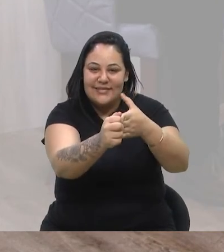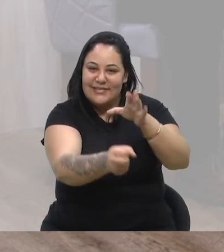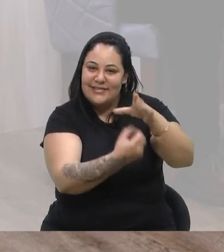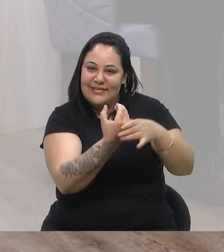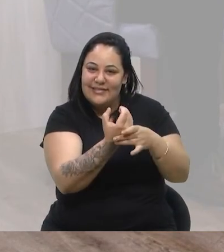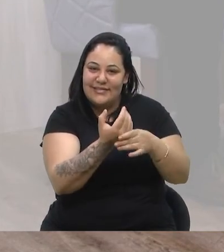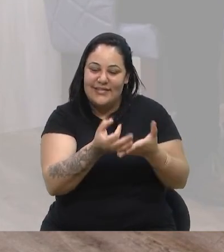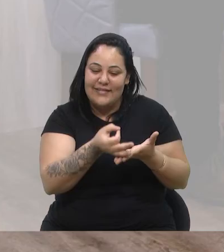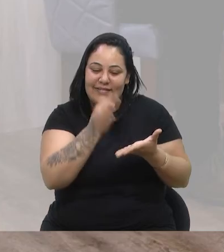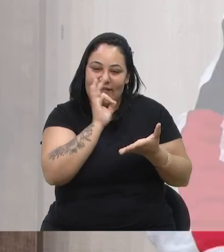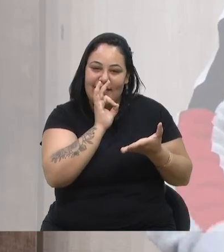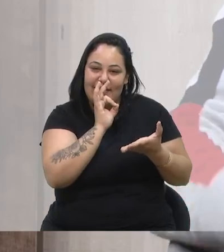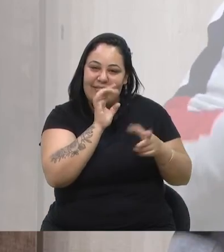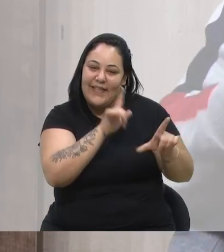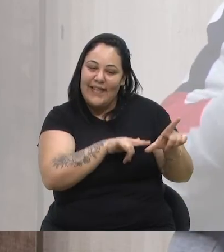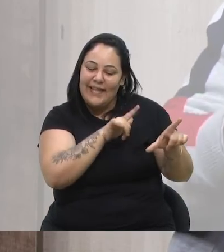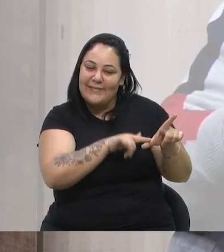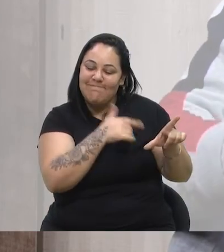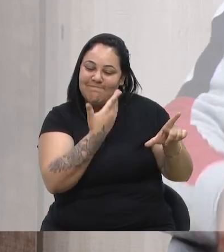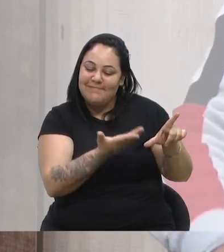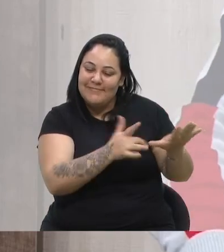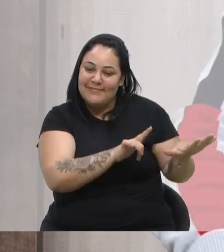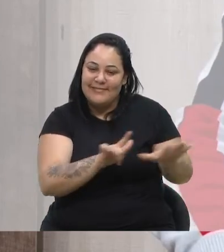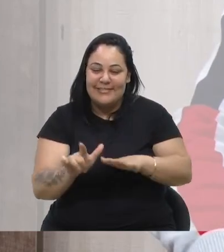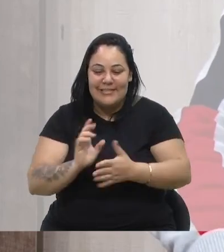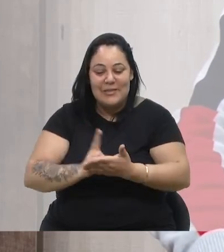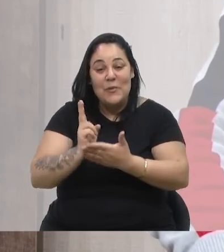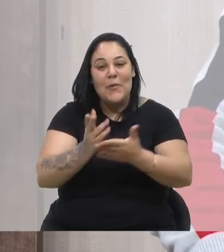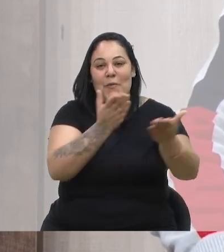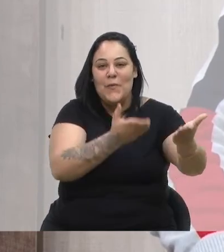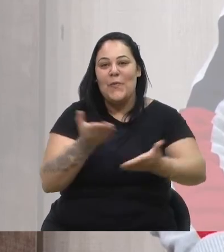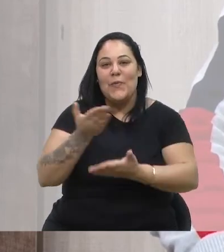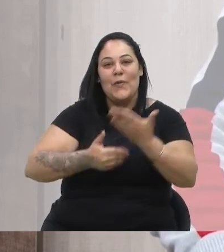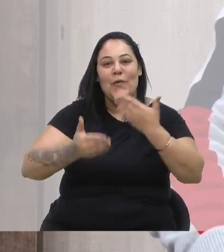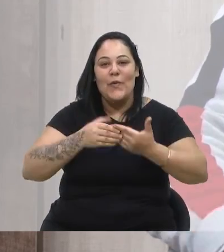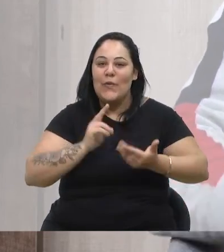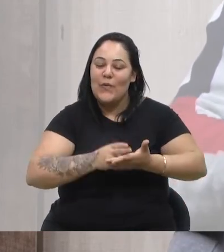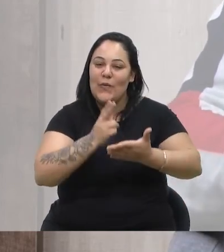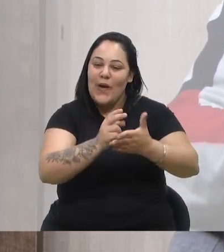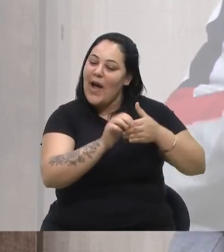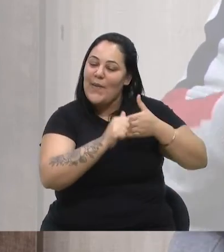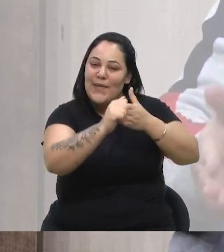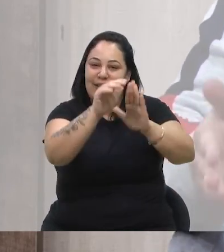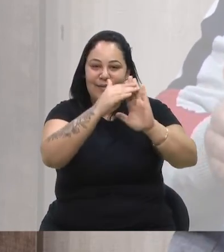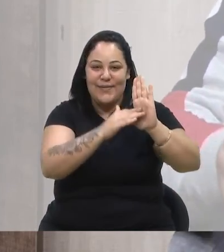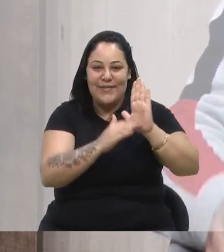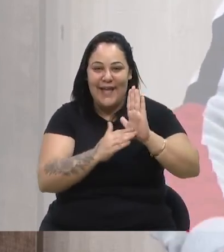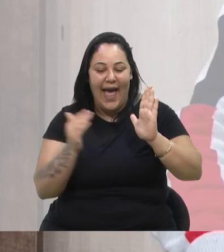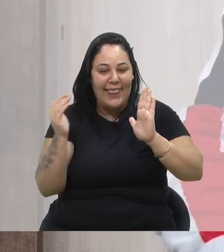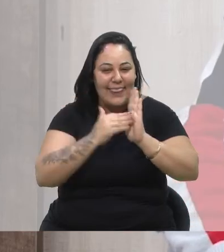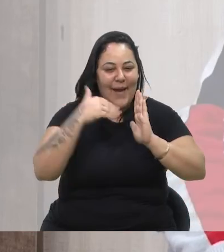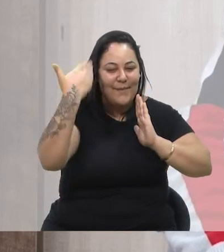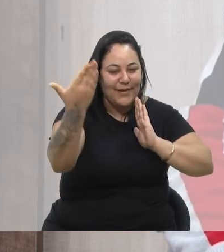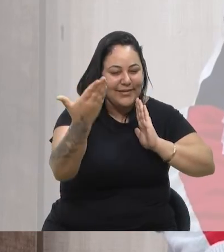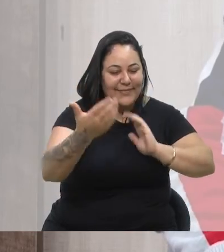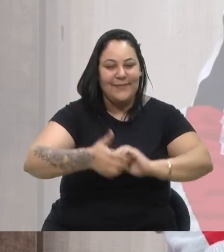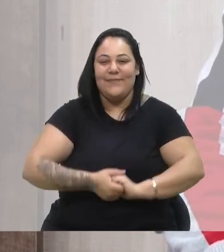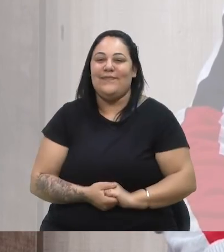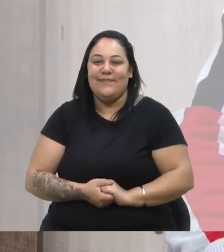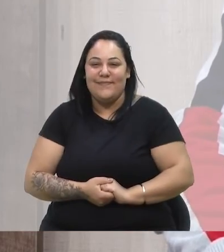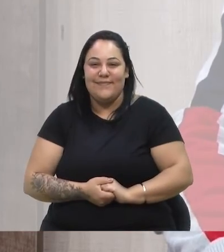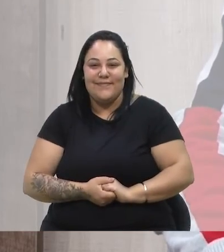tocarmos esse programa e acredito que atingimos o êxito, digamos assim. Espero que o público aí